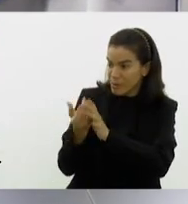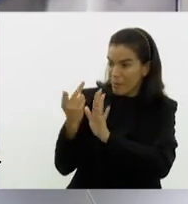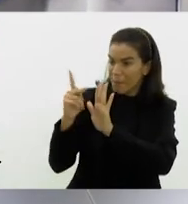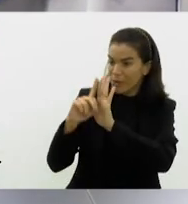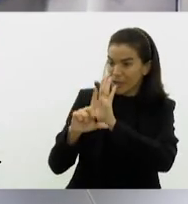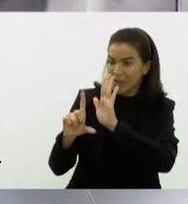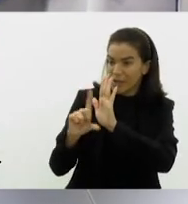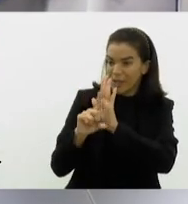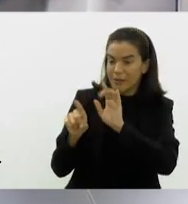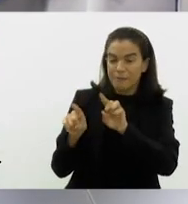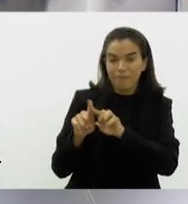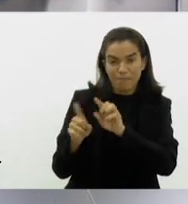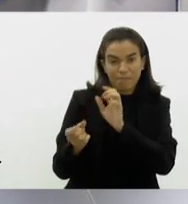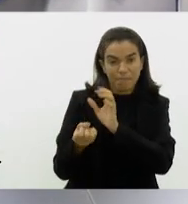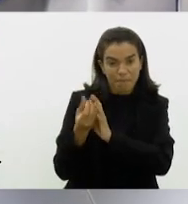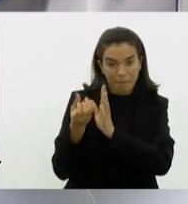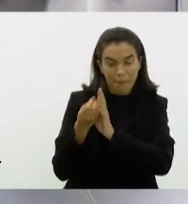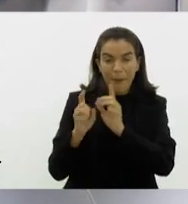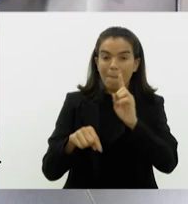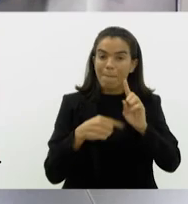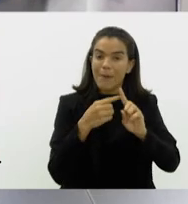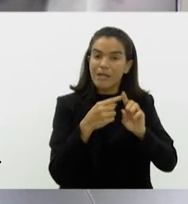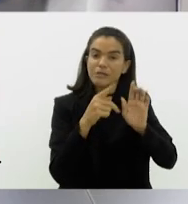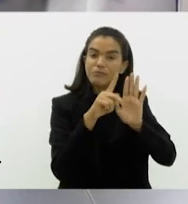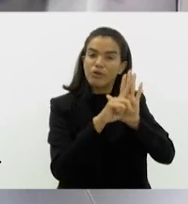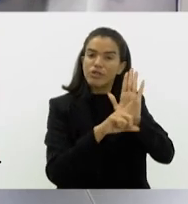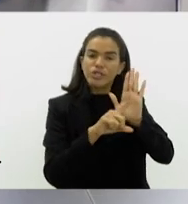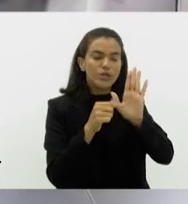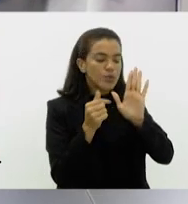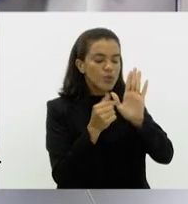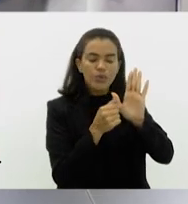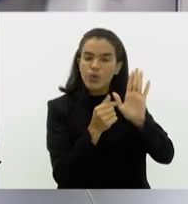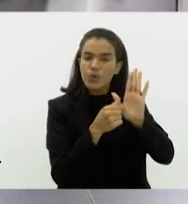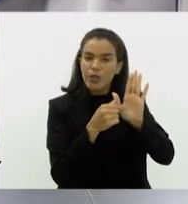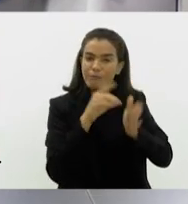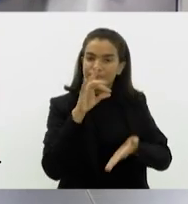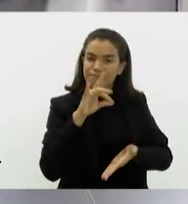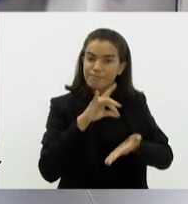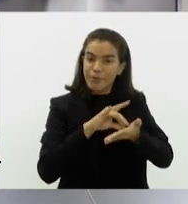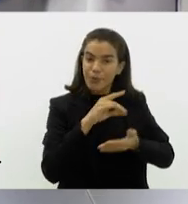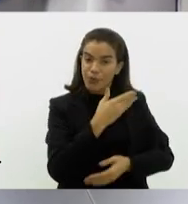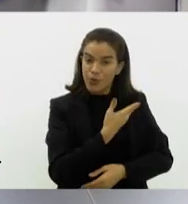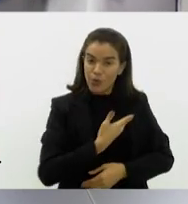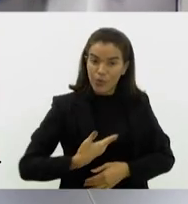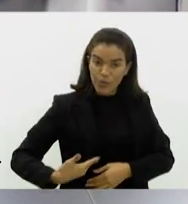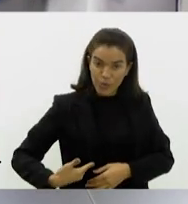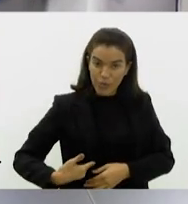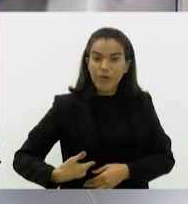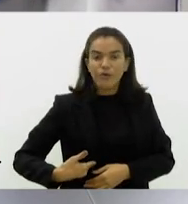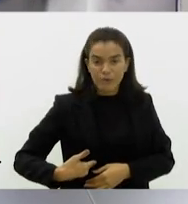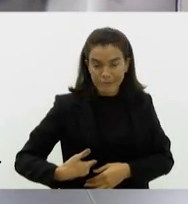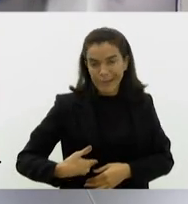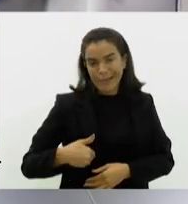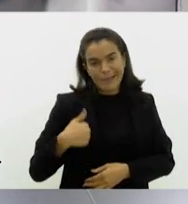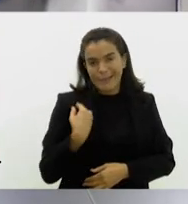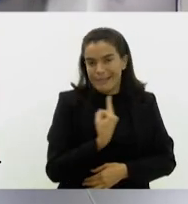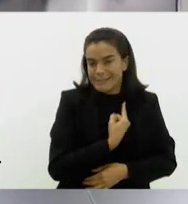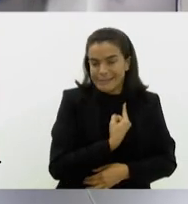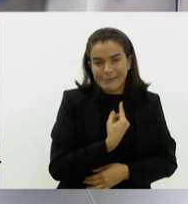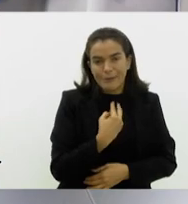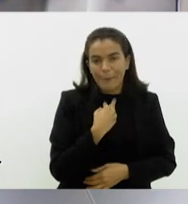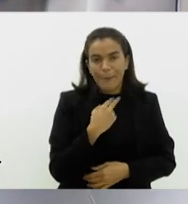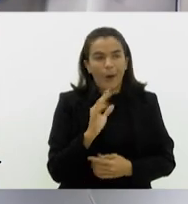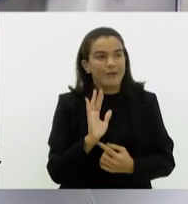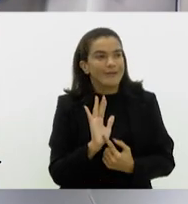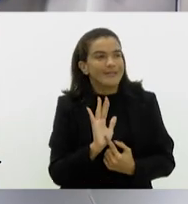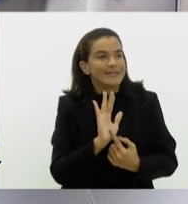Excelência. Alguns desses projetos eram de competência originária do governador, e aí a gente não poderia